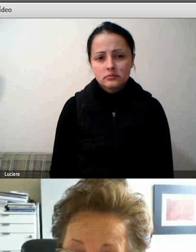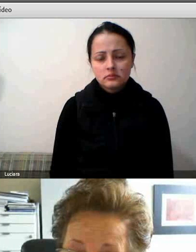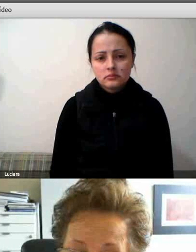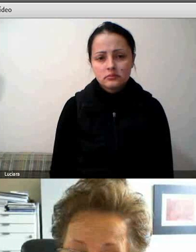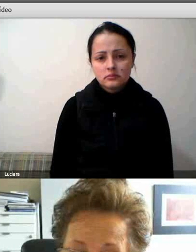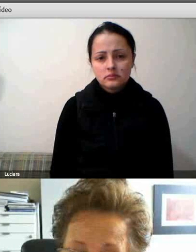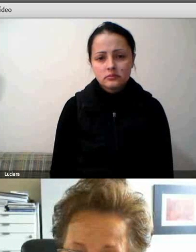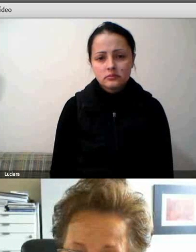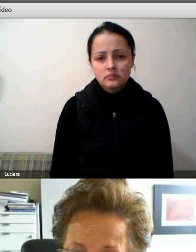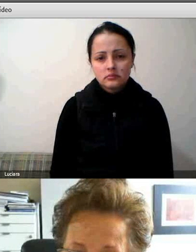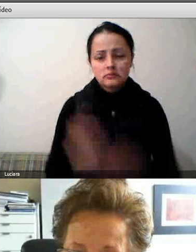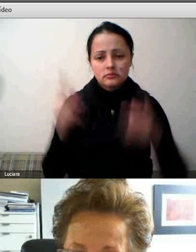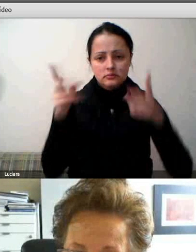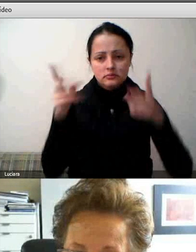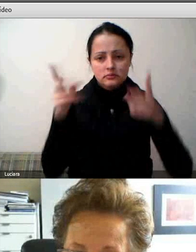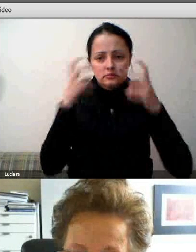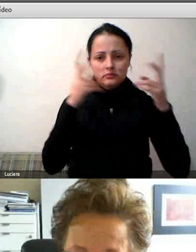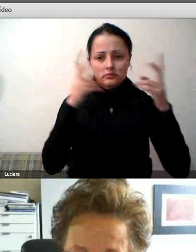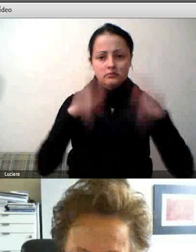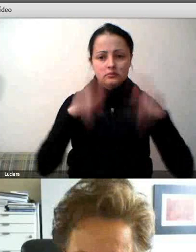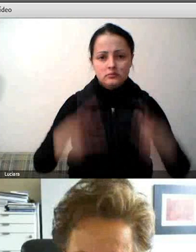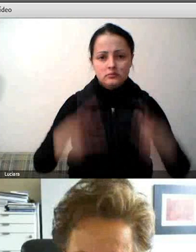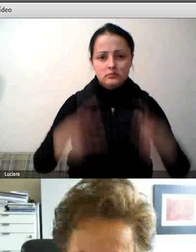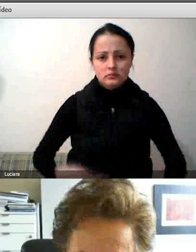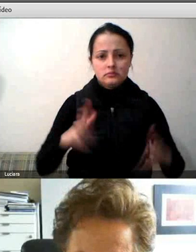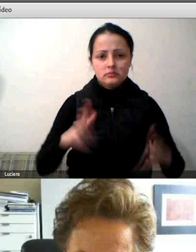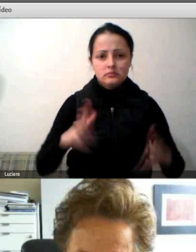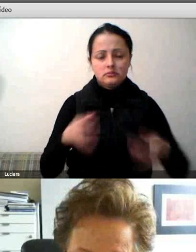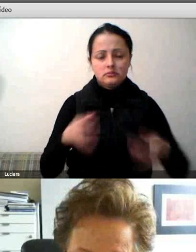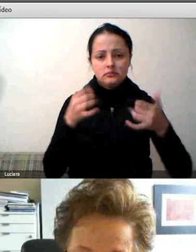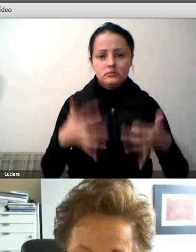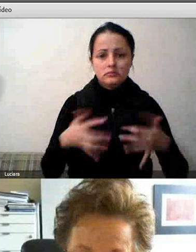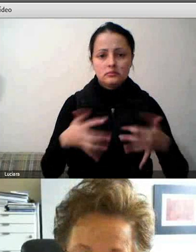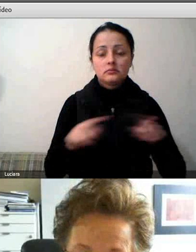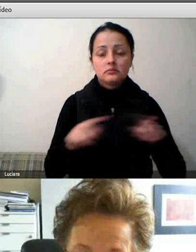Eu queria saber o que, que vocês acham.